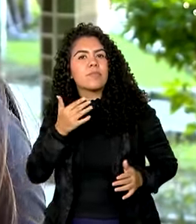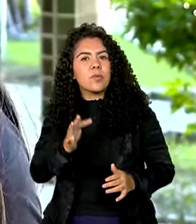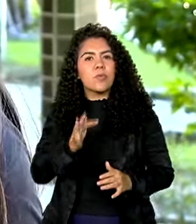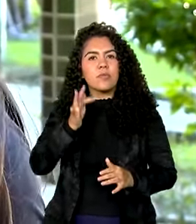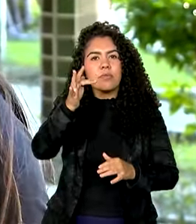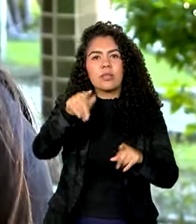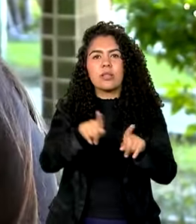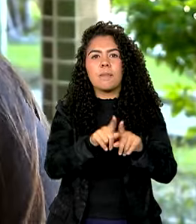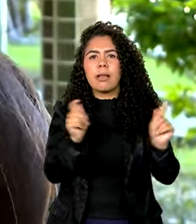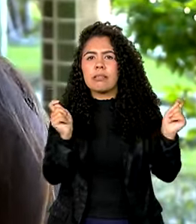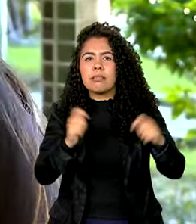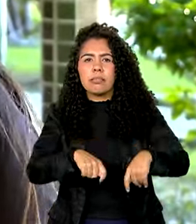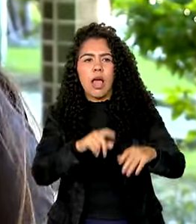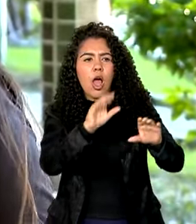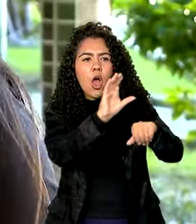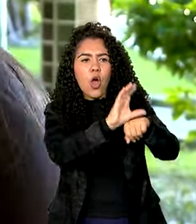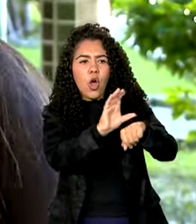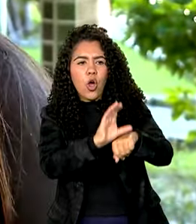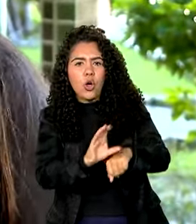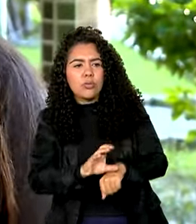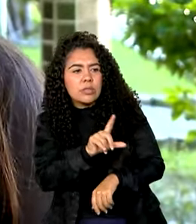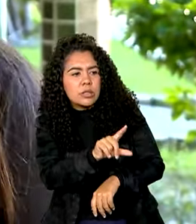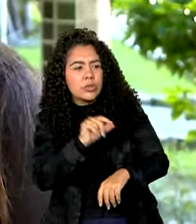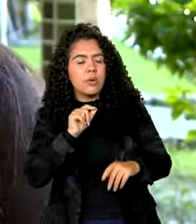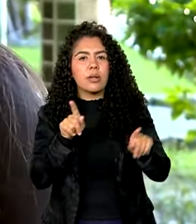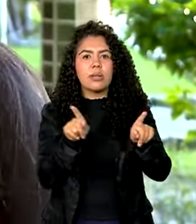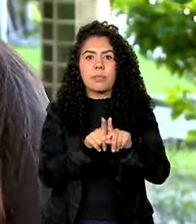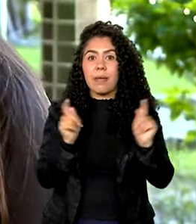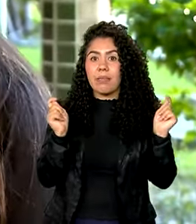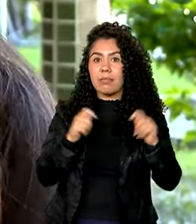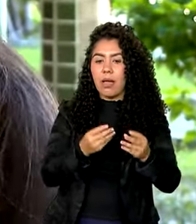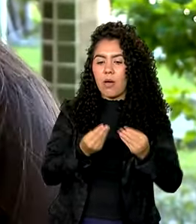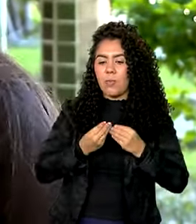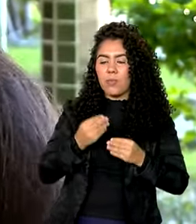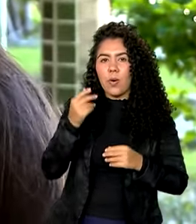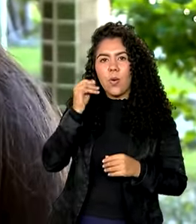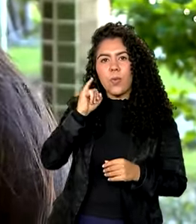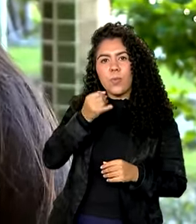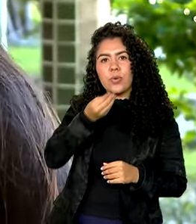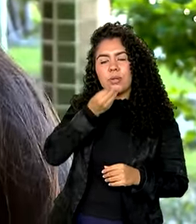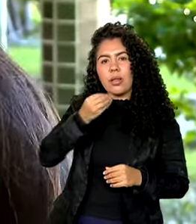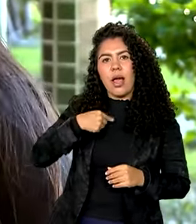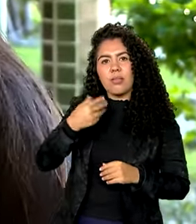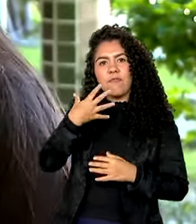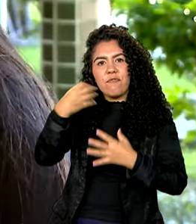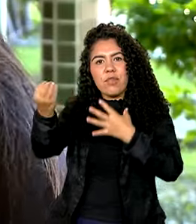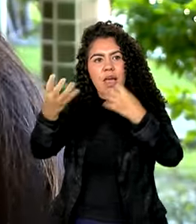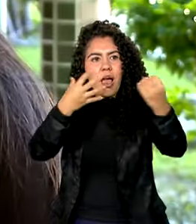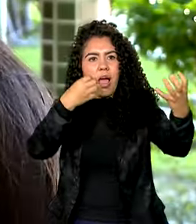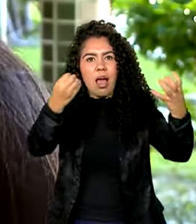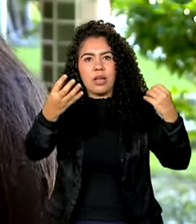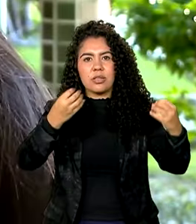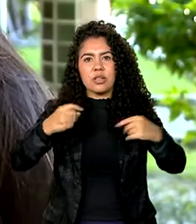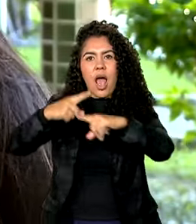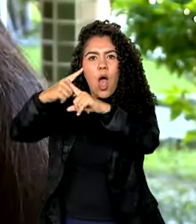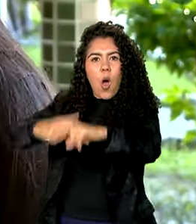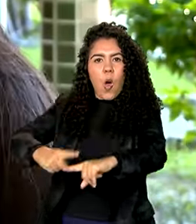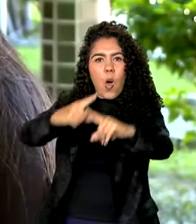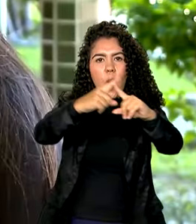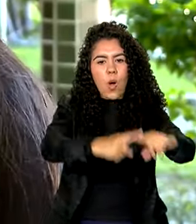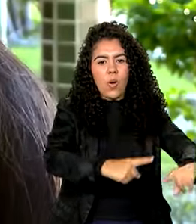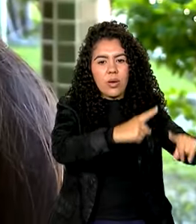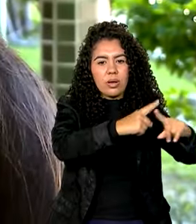vários cursos também, dá oportunidade para você viajar para fora para competir, por mais que seja competições internas, né,